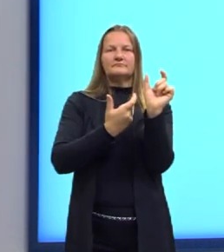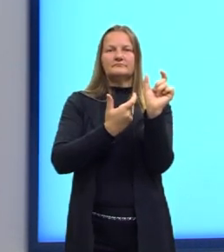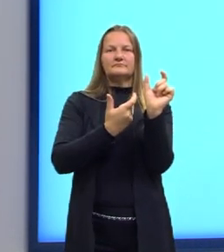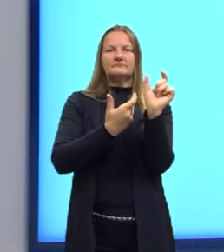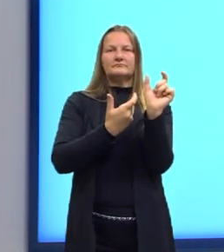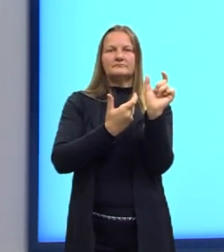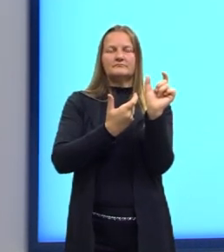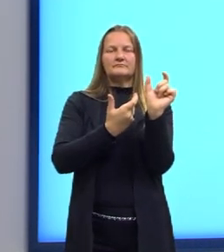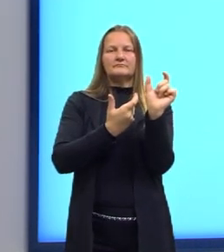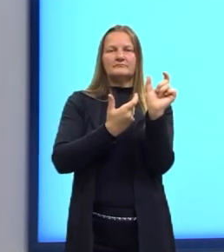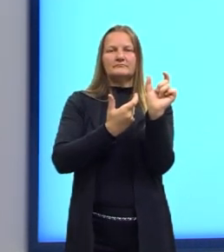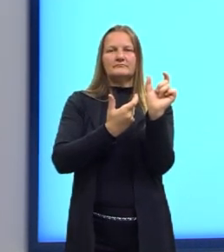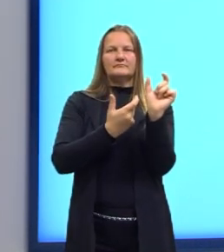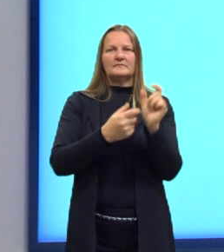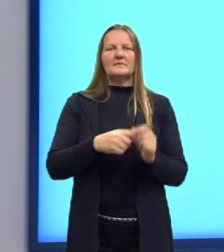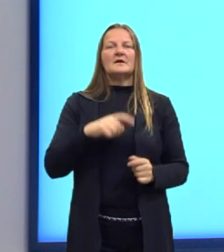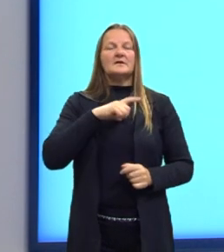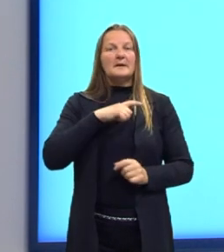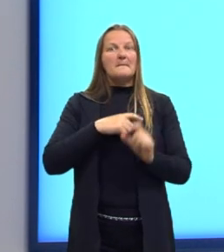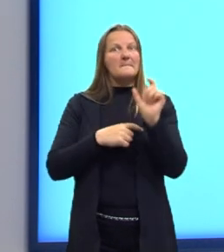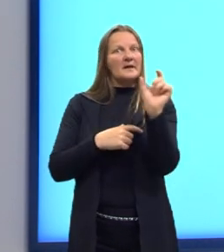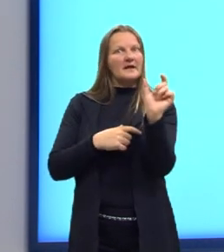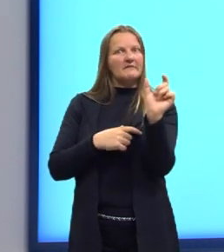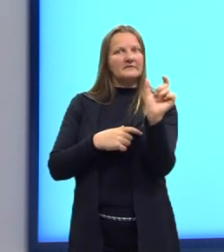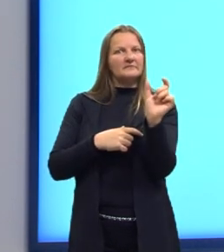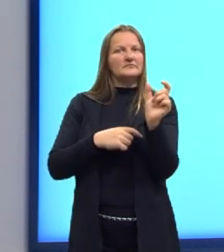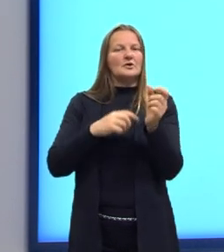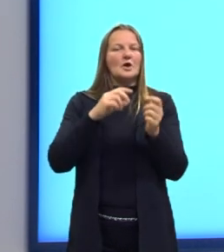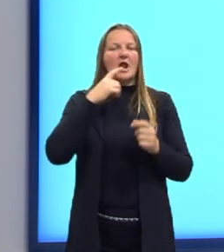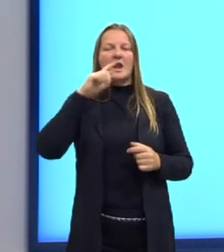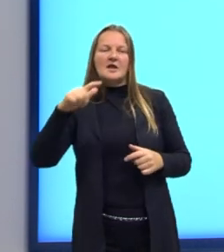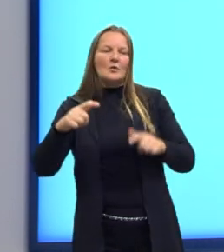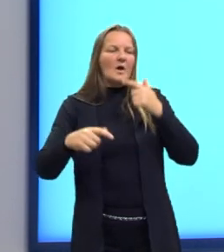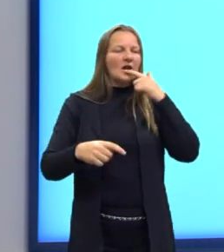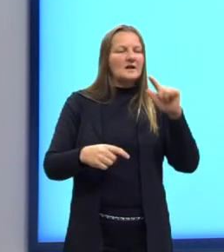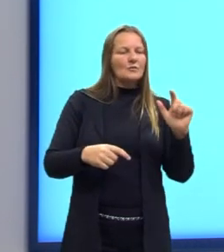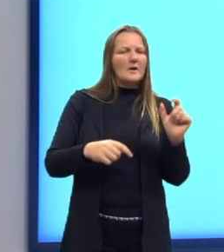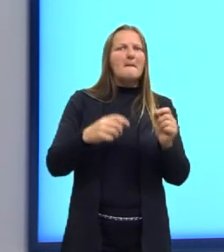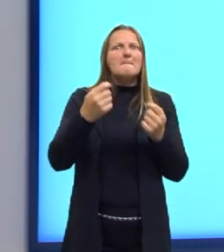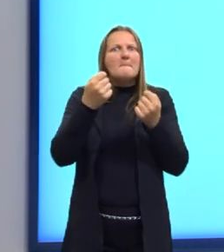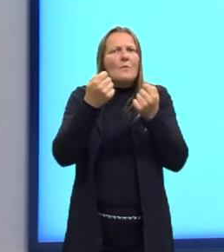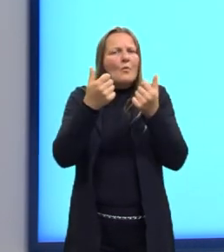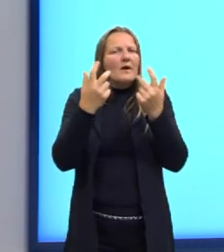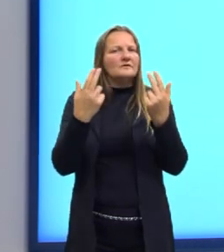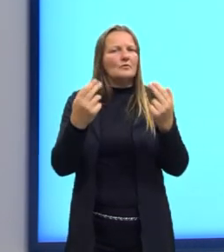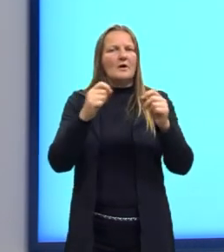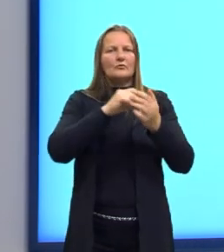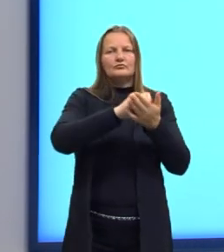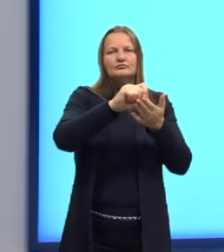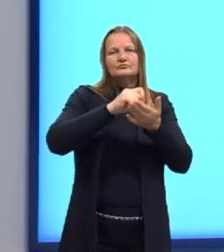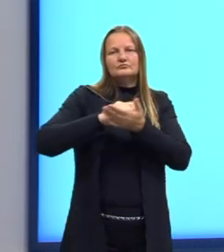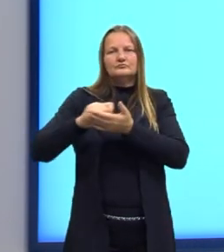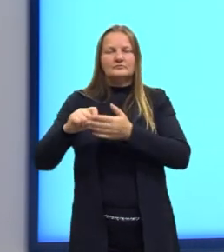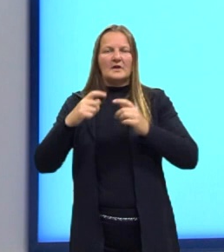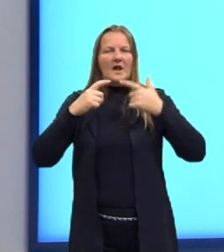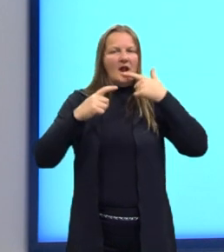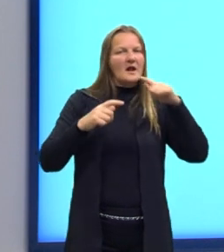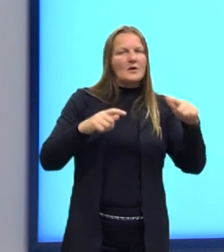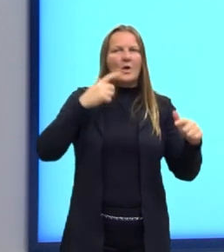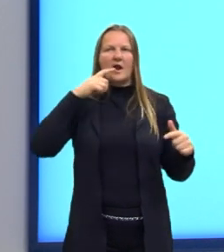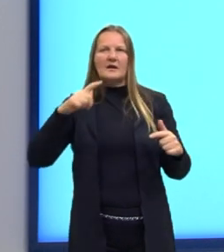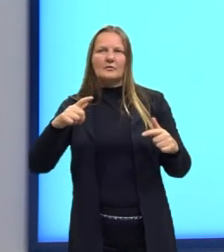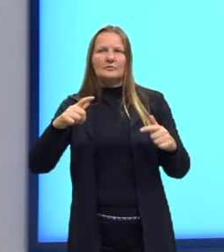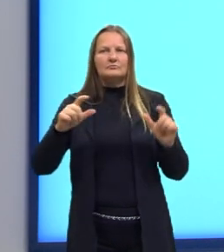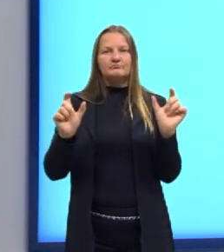significados ou seja as palavras nos dois idiomas no nosso caso língua portuguesa e língua espanhola